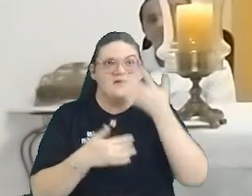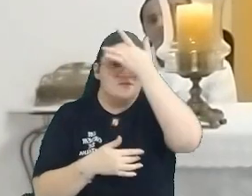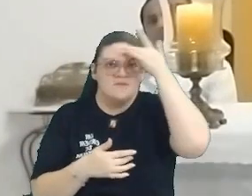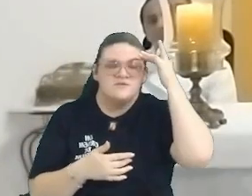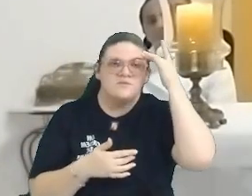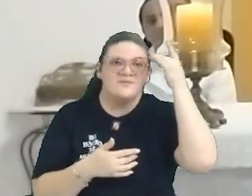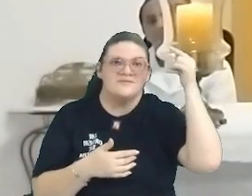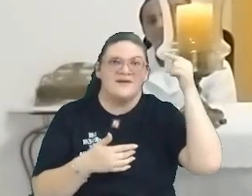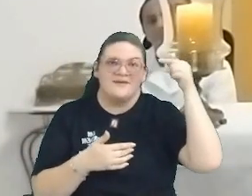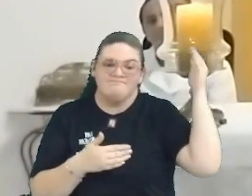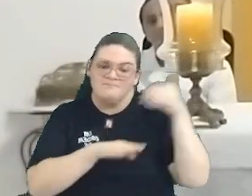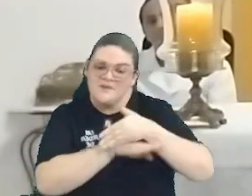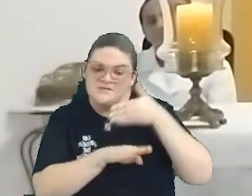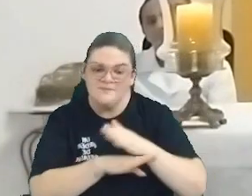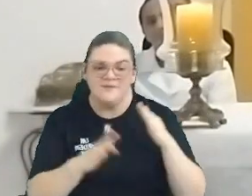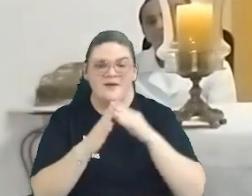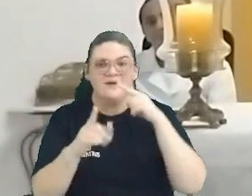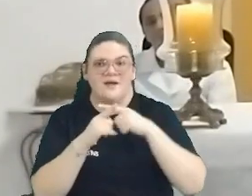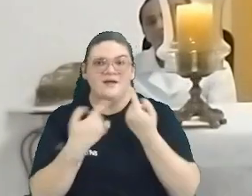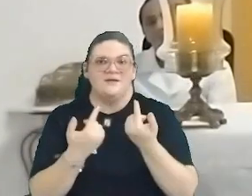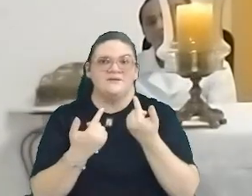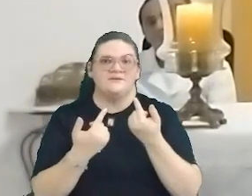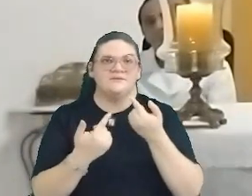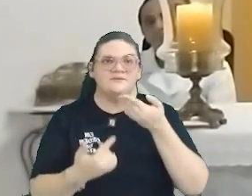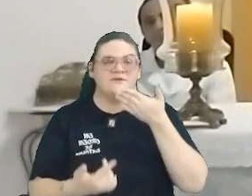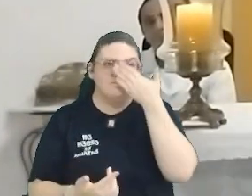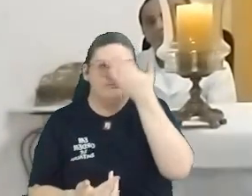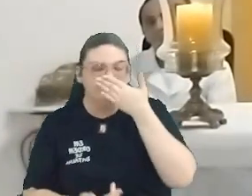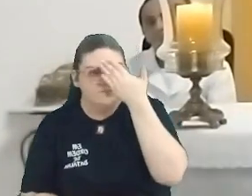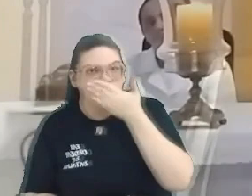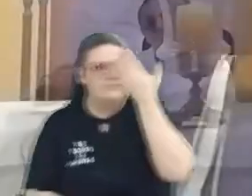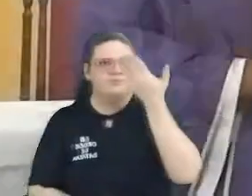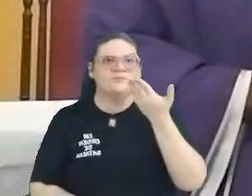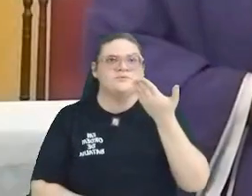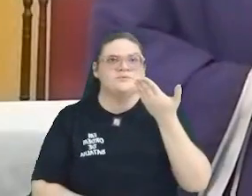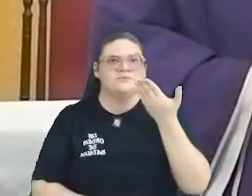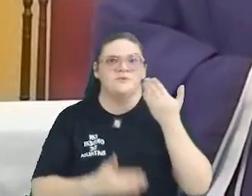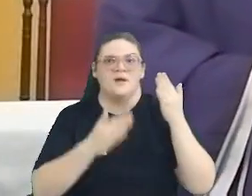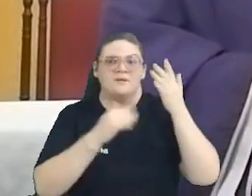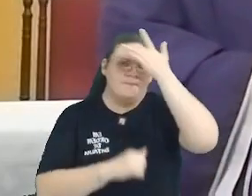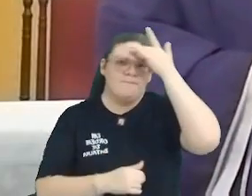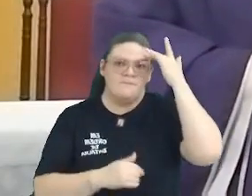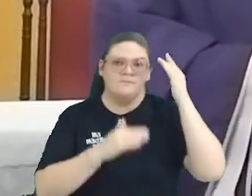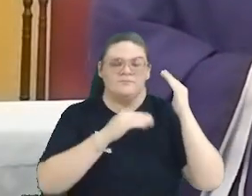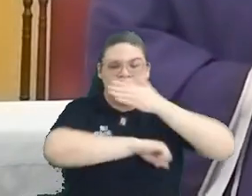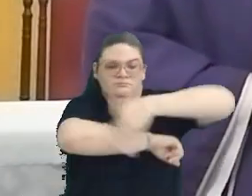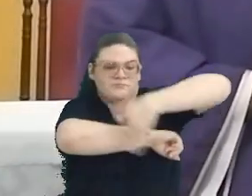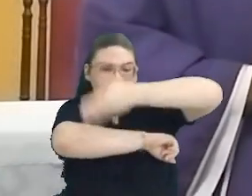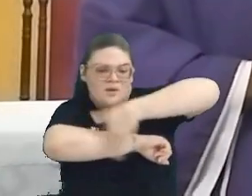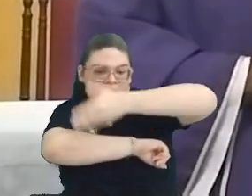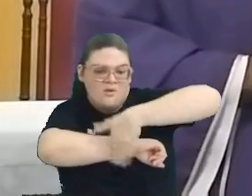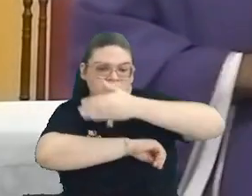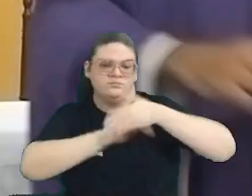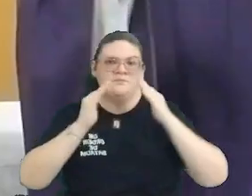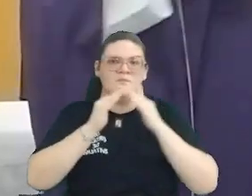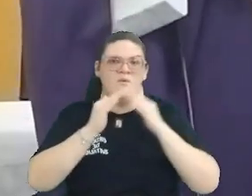de Deus. As prostitutas, moradores de ruas, portadores de HIV,